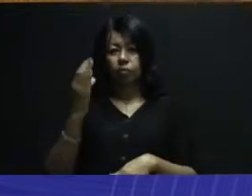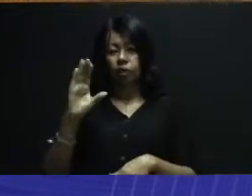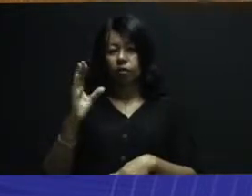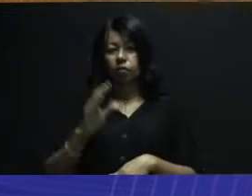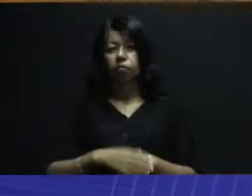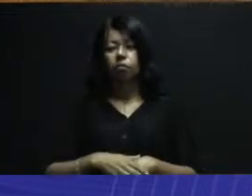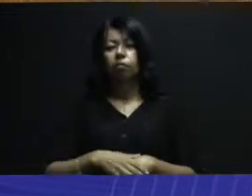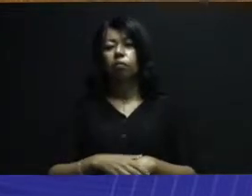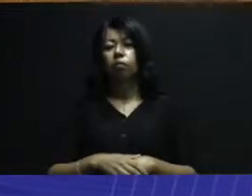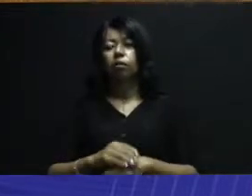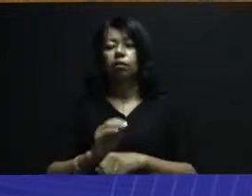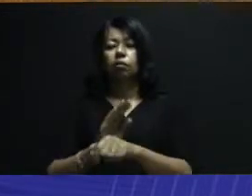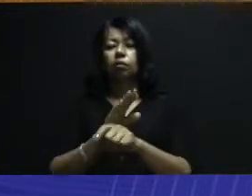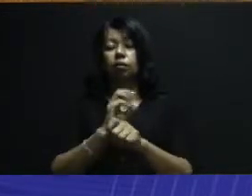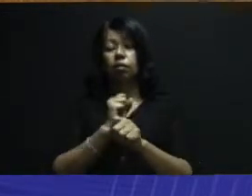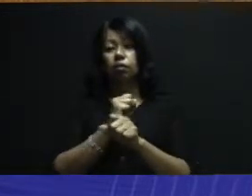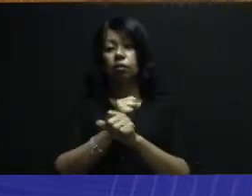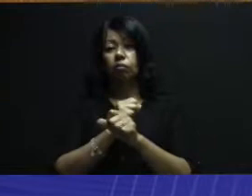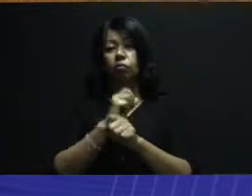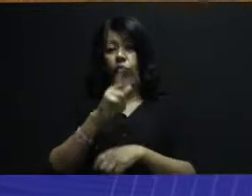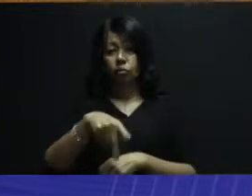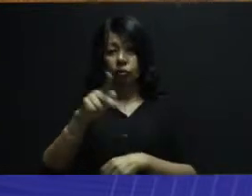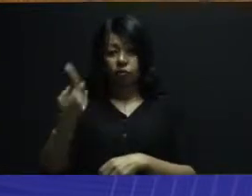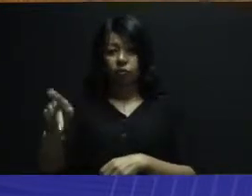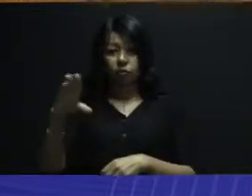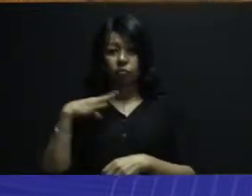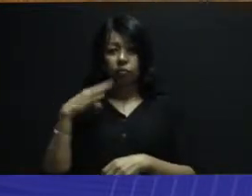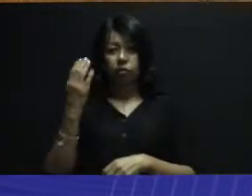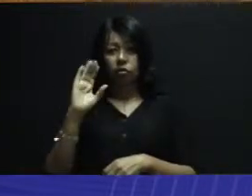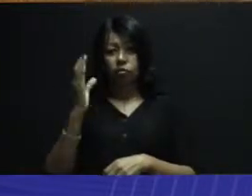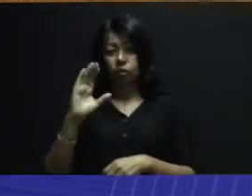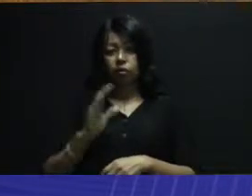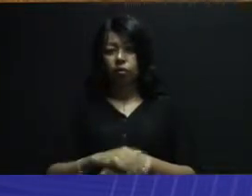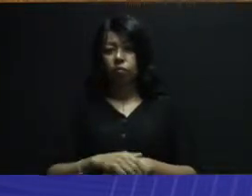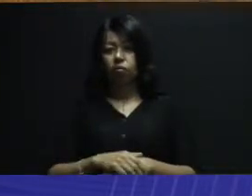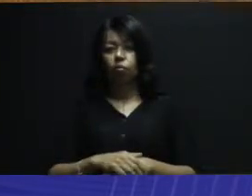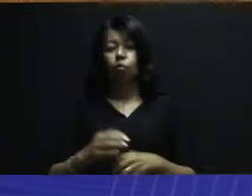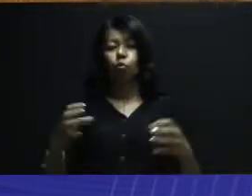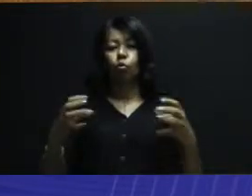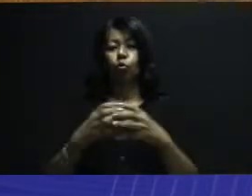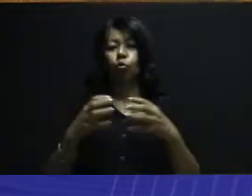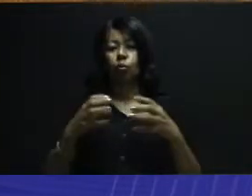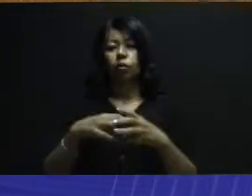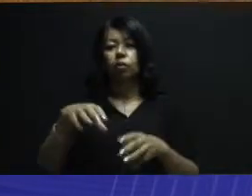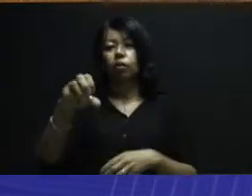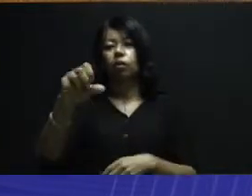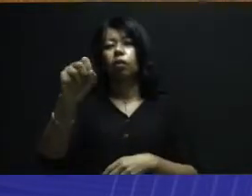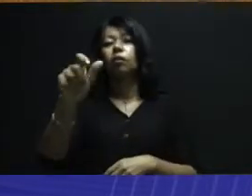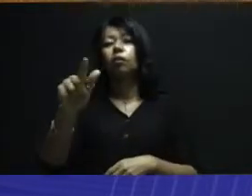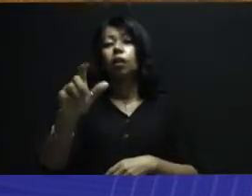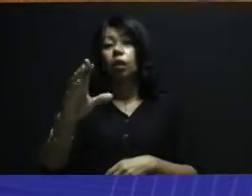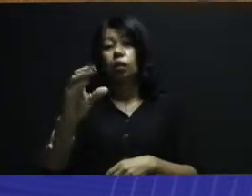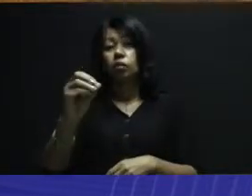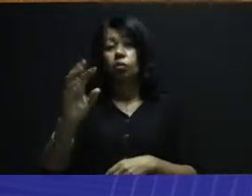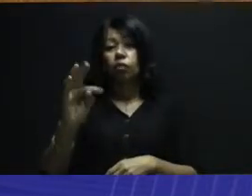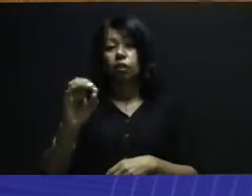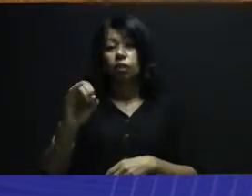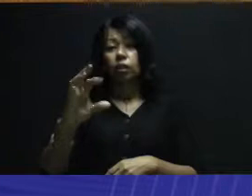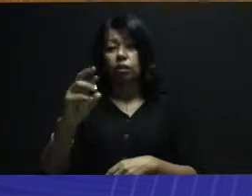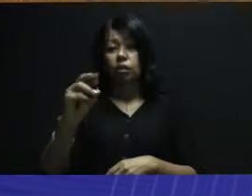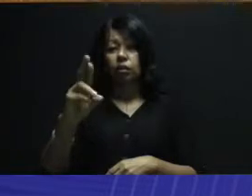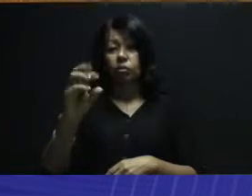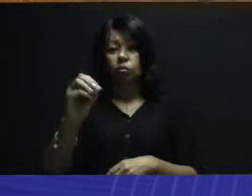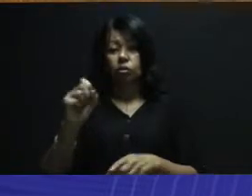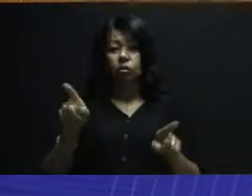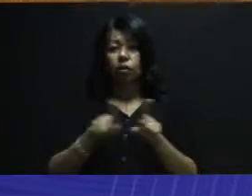a Associação dos Professores Municipais de Cubatão, o Grupo de Escoteiros Albatroz de Cubatão e também